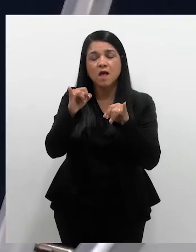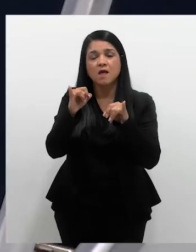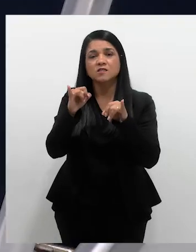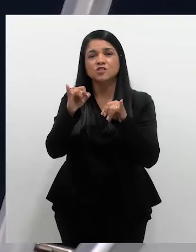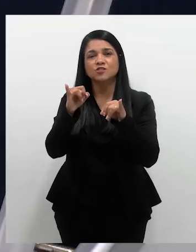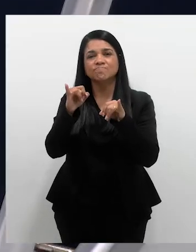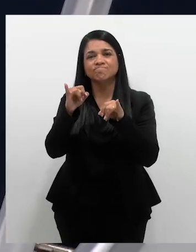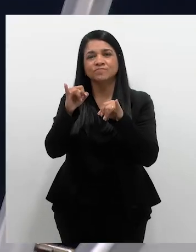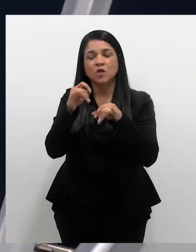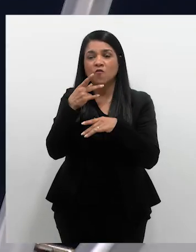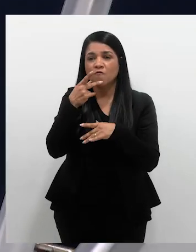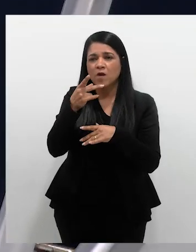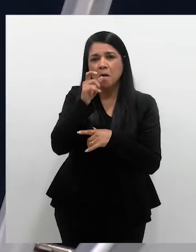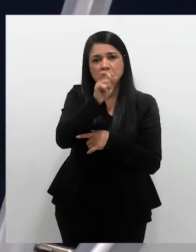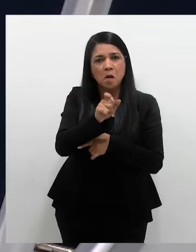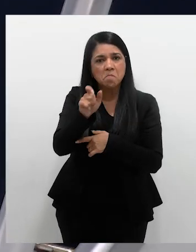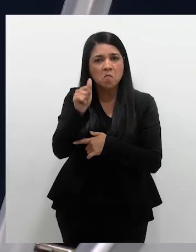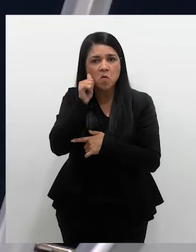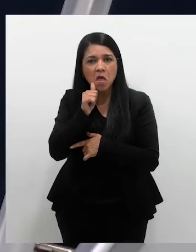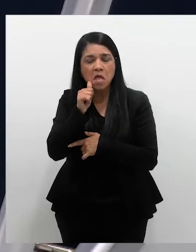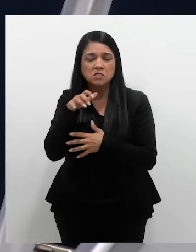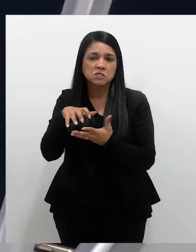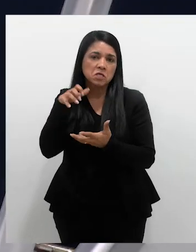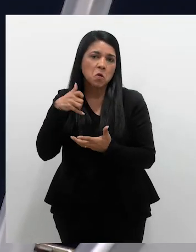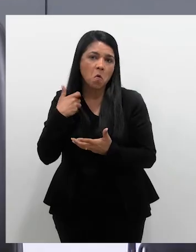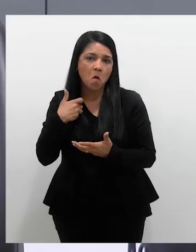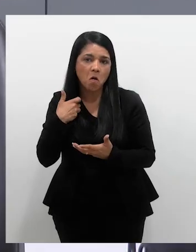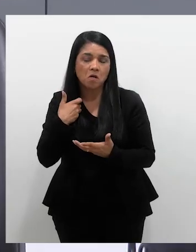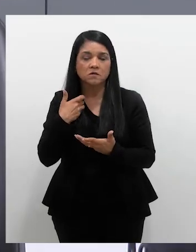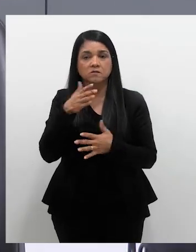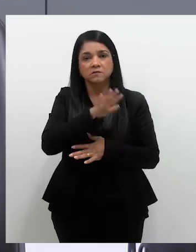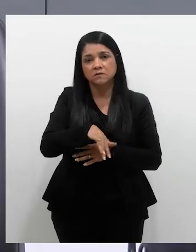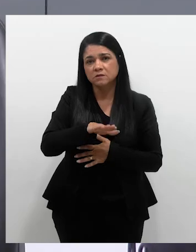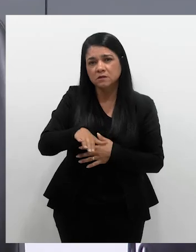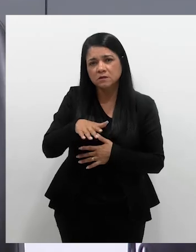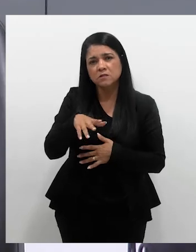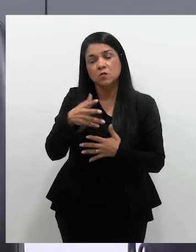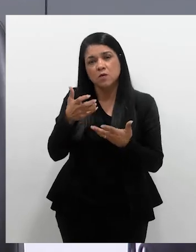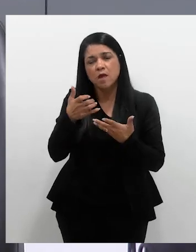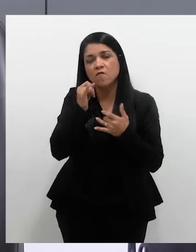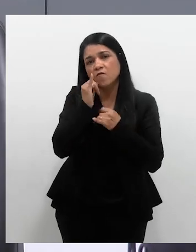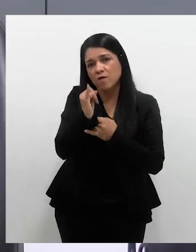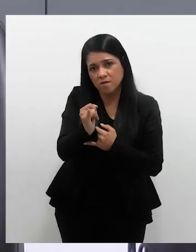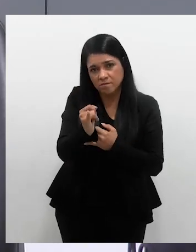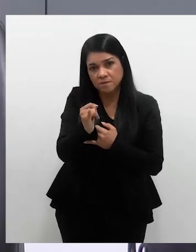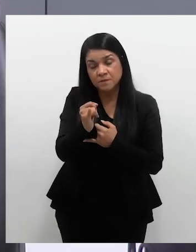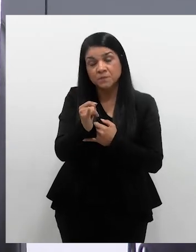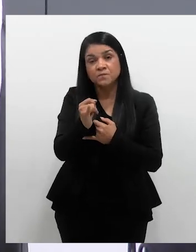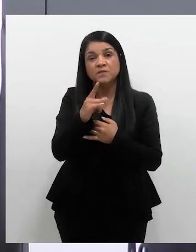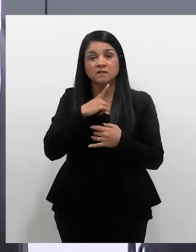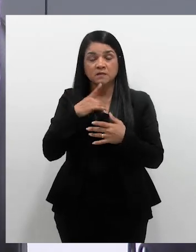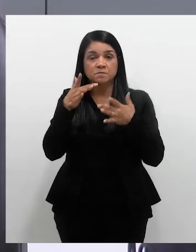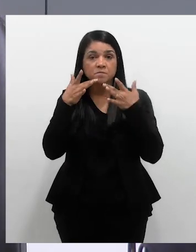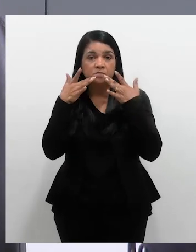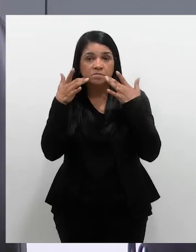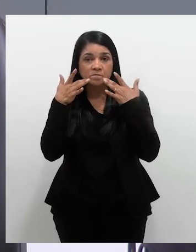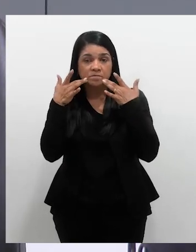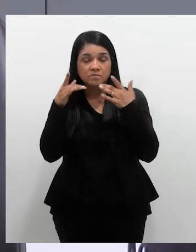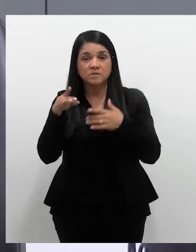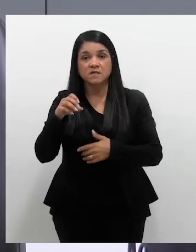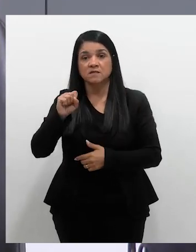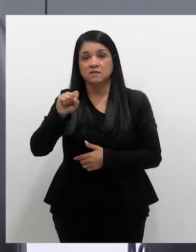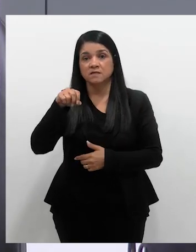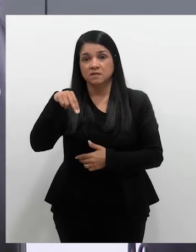mensagem tal, eu quero falar para as mulheres, eu quero falar para as senhoras, eu quero falar para as crianças. Porque assim, você teve peças como